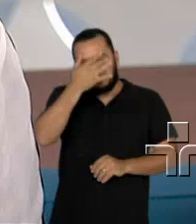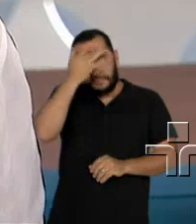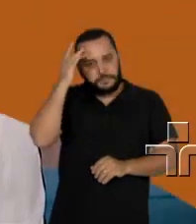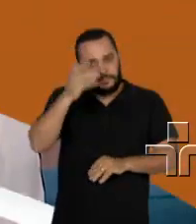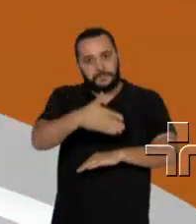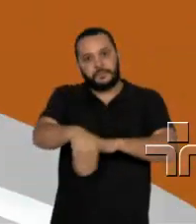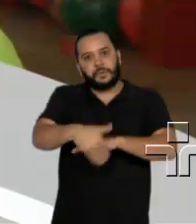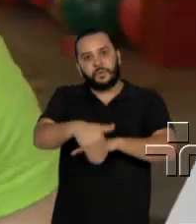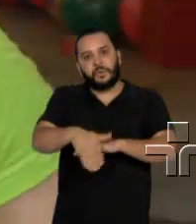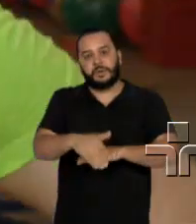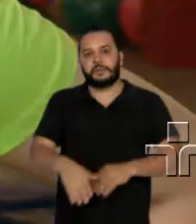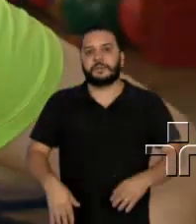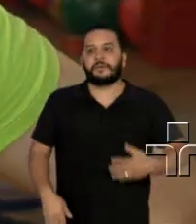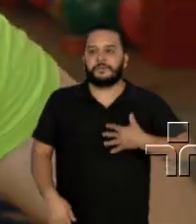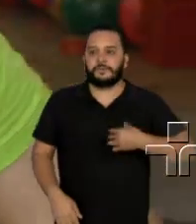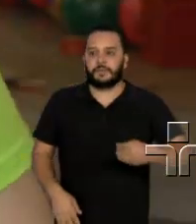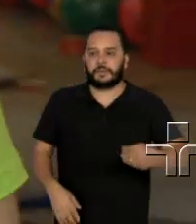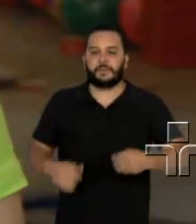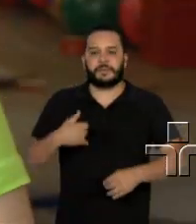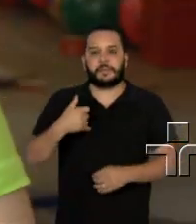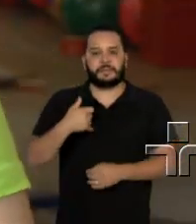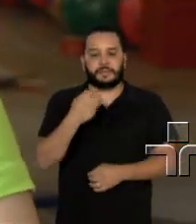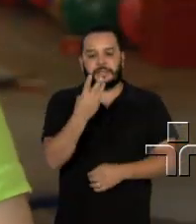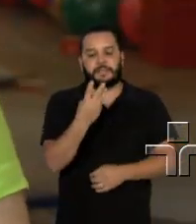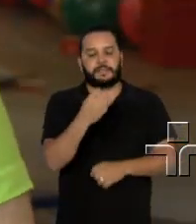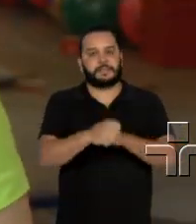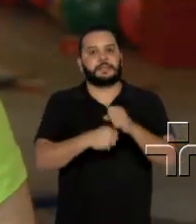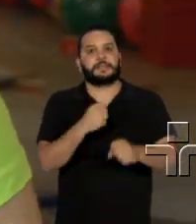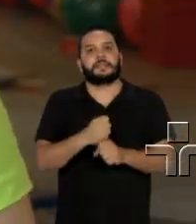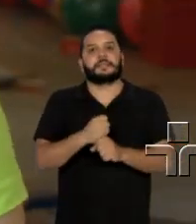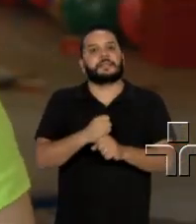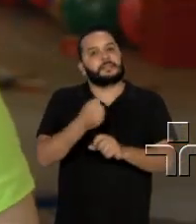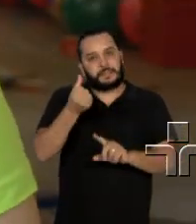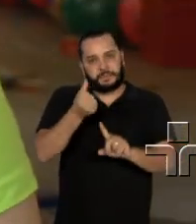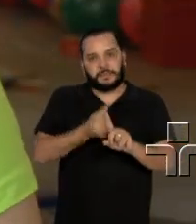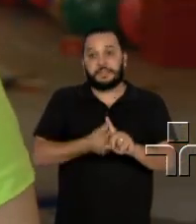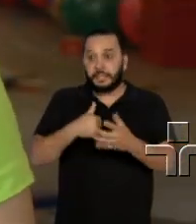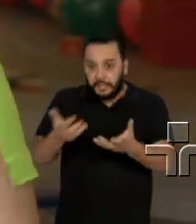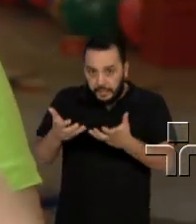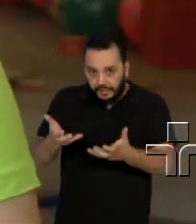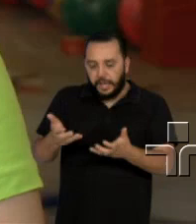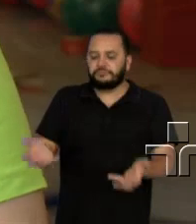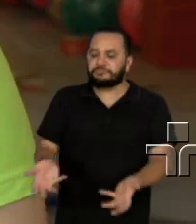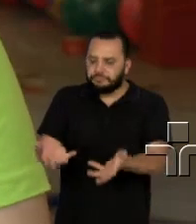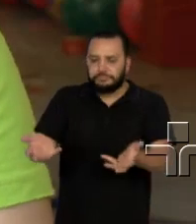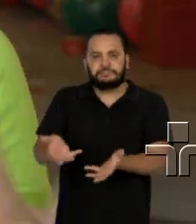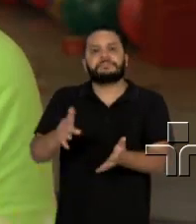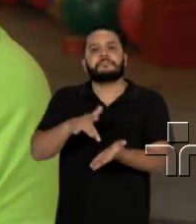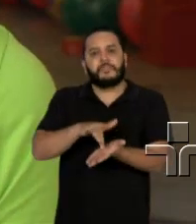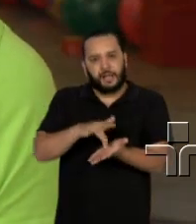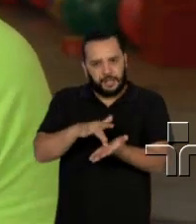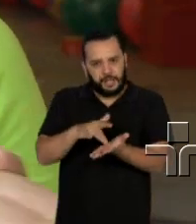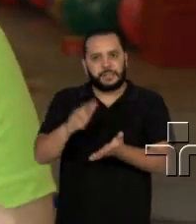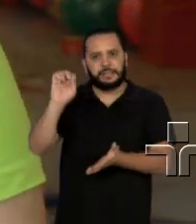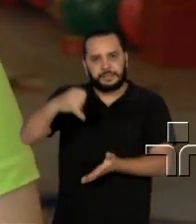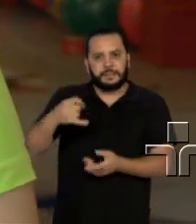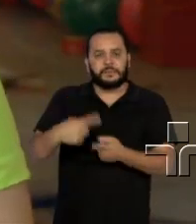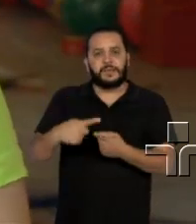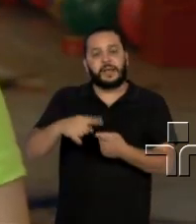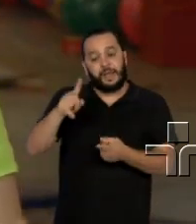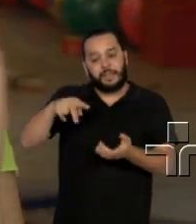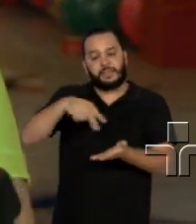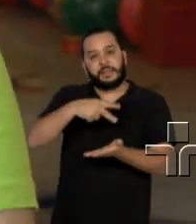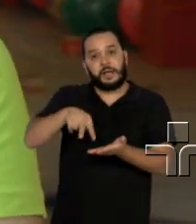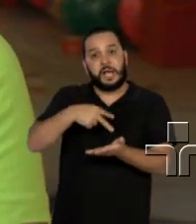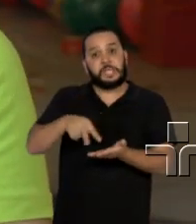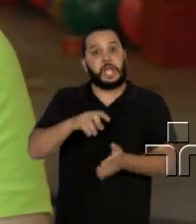papo de rua e tem um filho de três anos e meio e se ele quisesse com certeza colocar ele no balé porque acho que balé um tipo de dança não é uma coisa